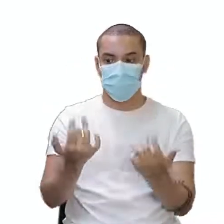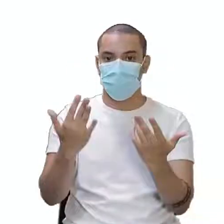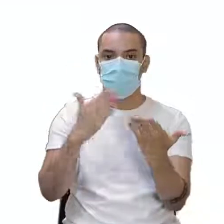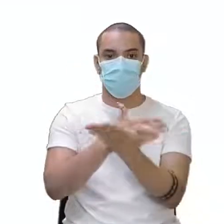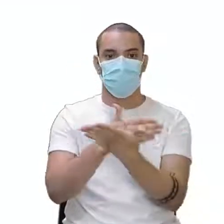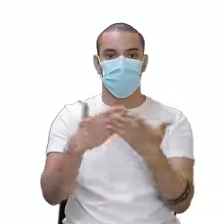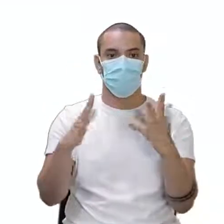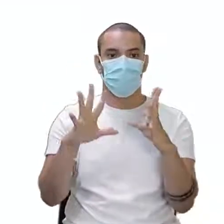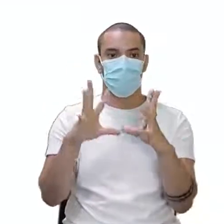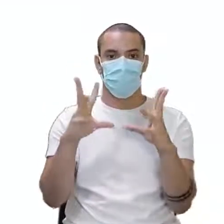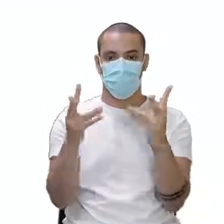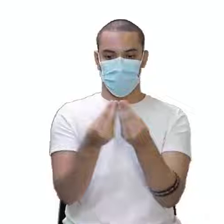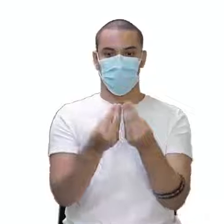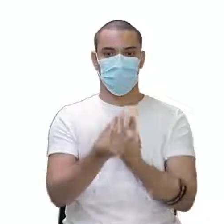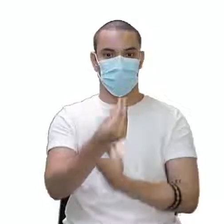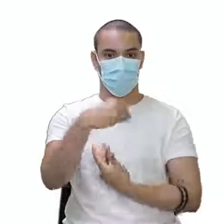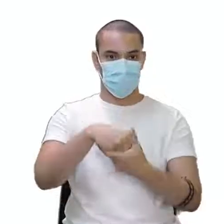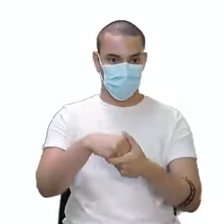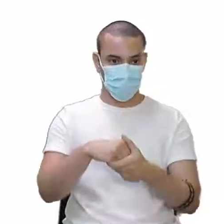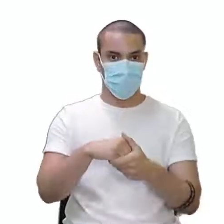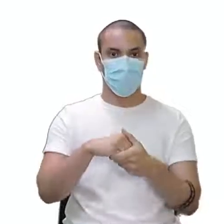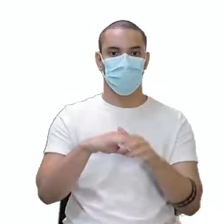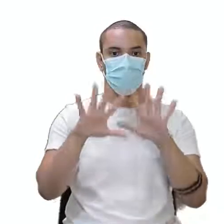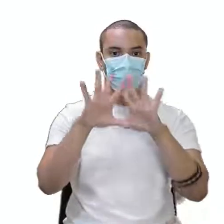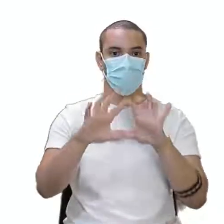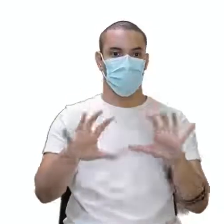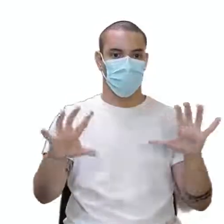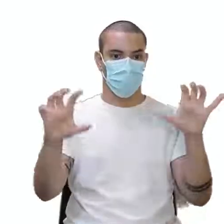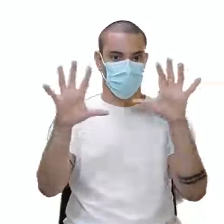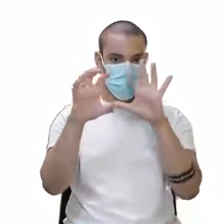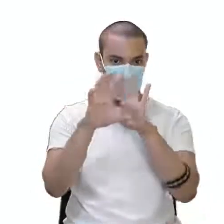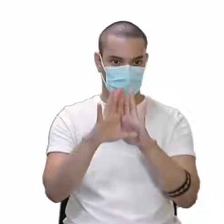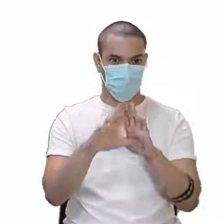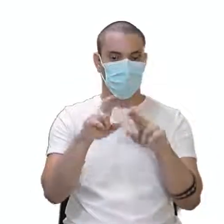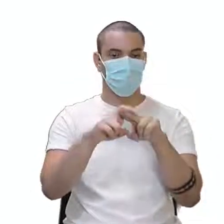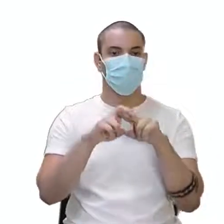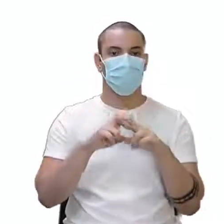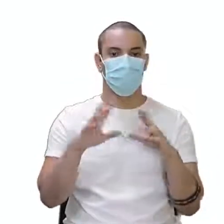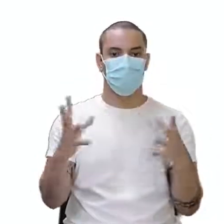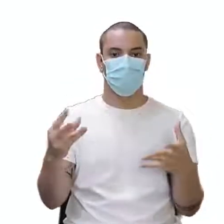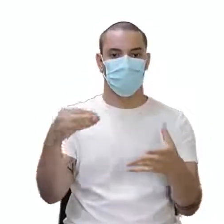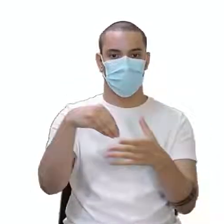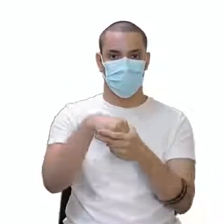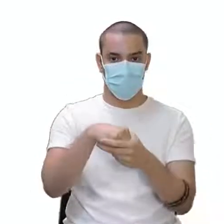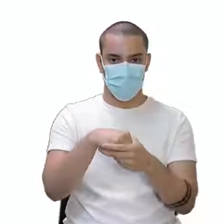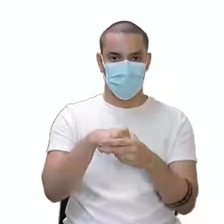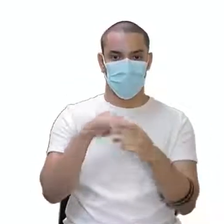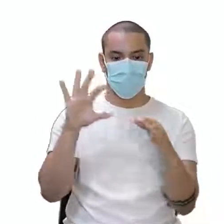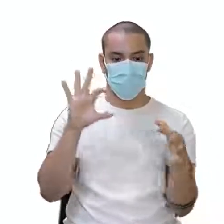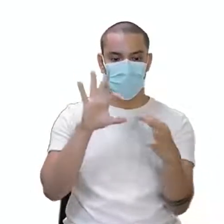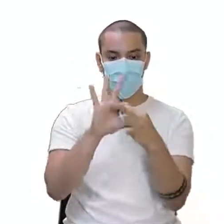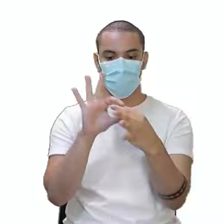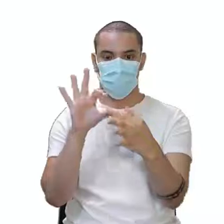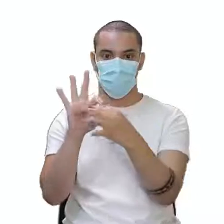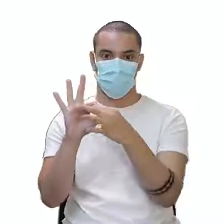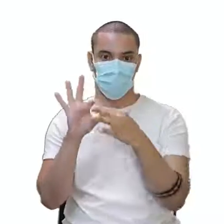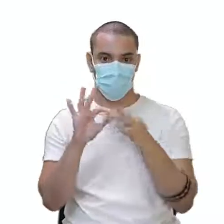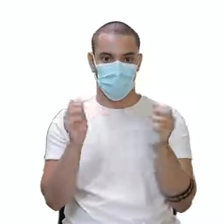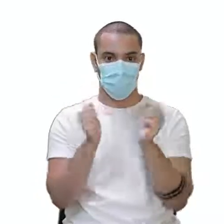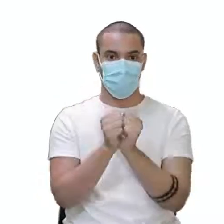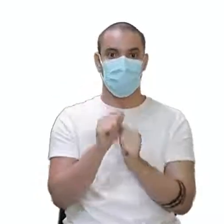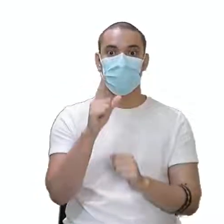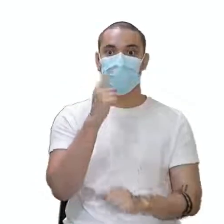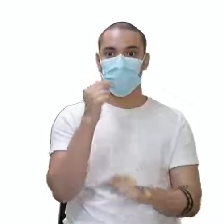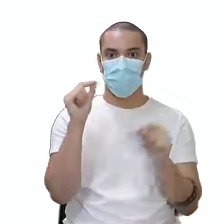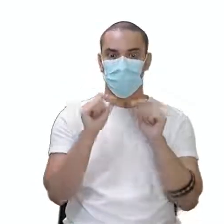se condensar nas nuvens, formando gotículas. Essas gotículas de águas acumuladas, umas ali ligadas à outra. A água faz isso,